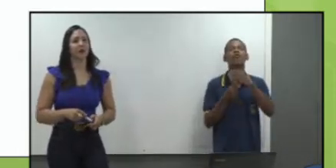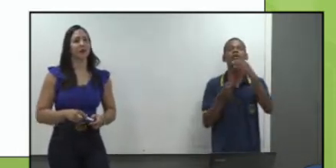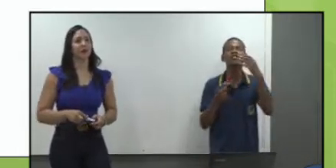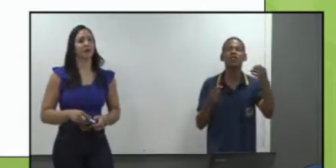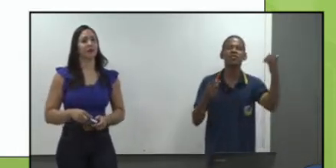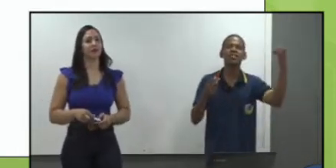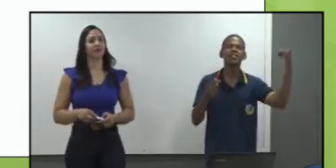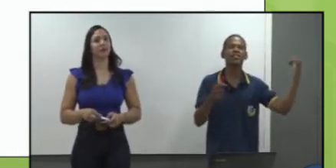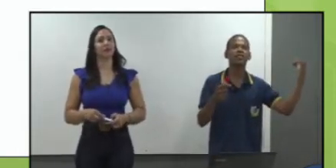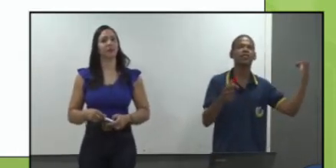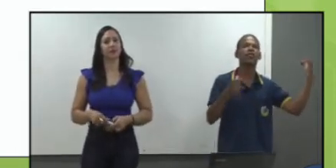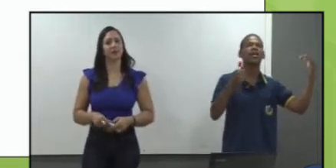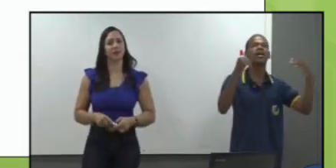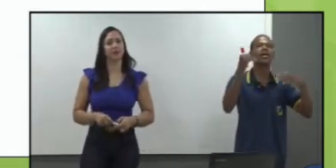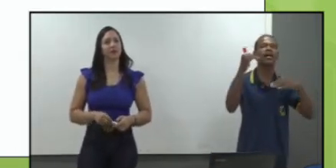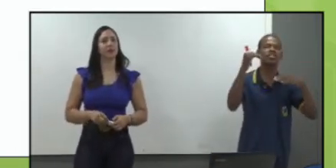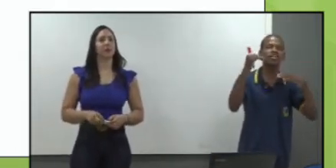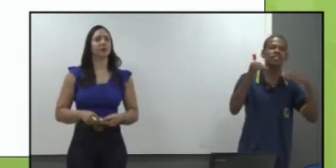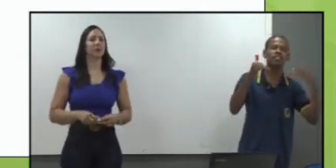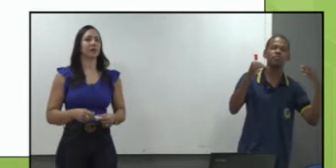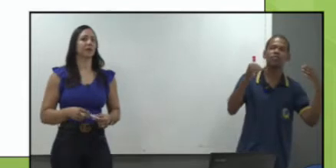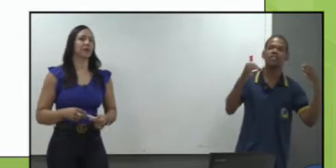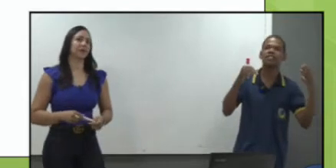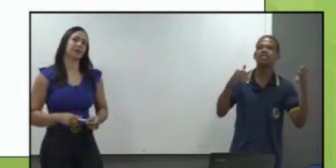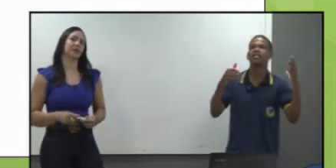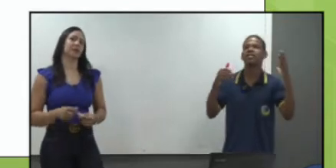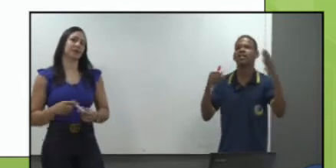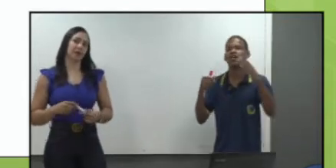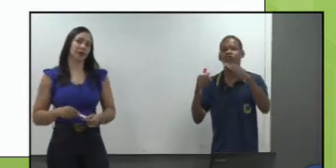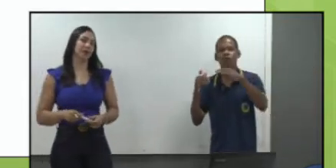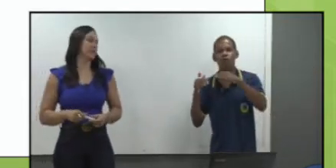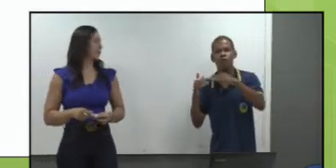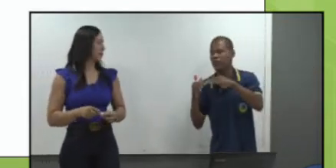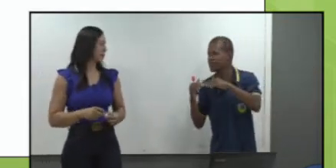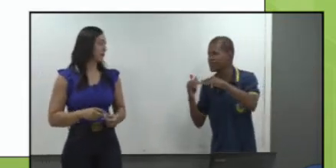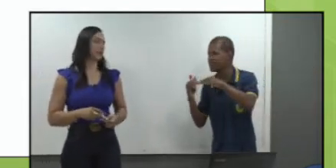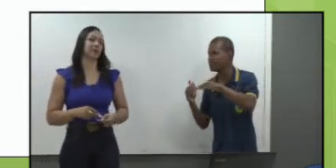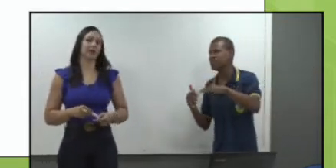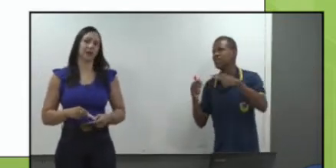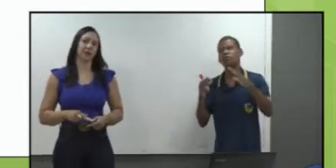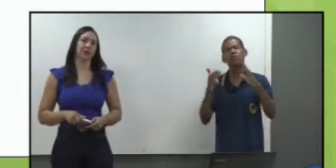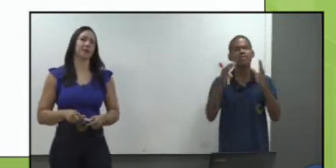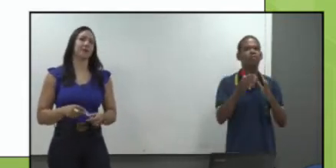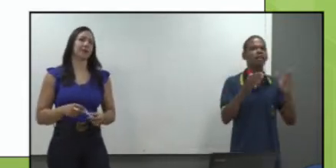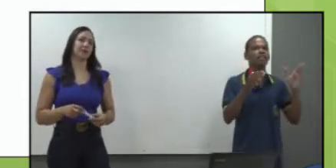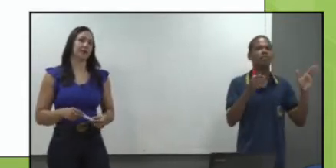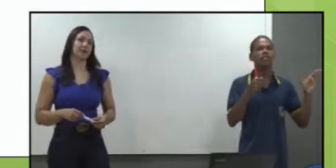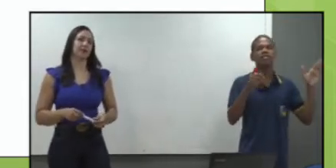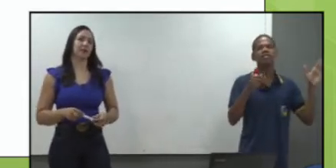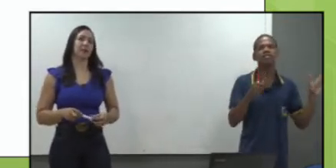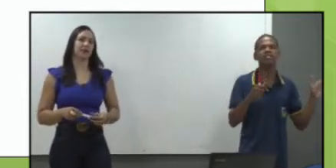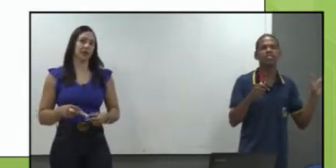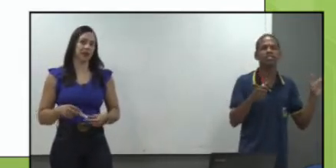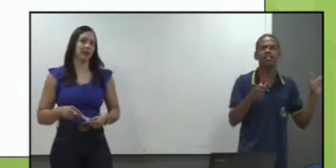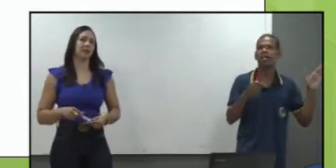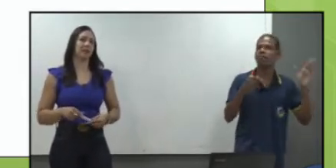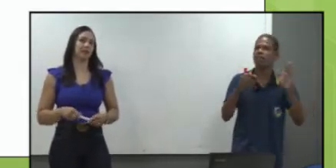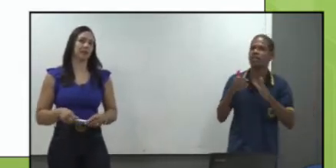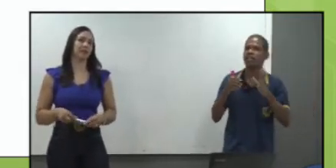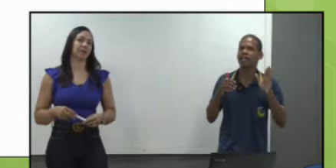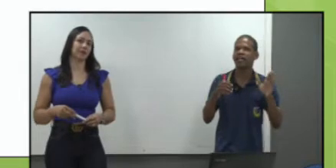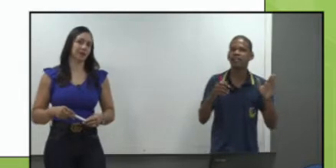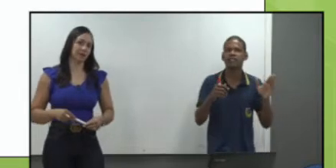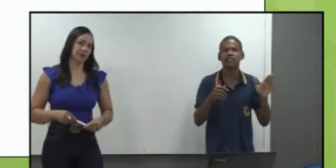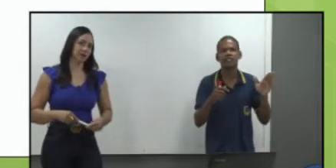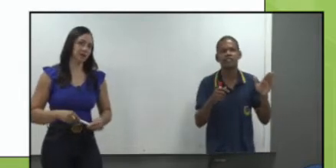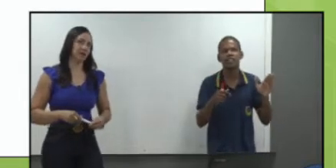Então, como a gente falou no slide anterior, as danças elas podem ser folclóricas, não é isso? Isso. E pode ser da parte também indígena, né, que é a parte